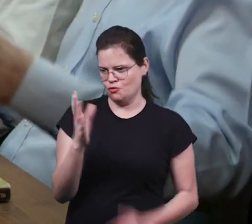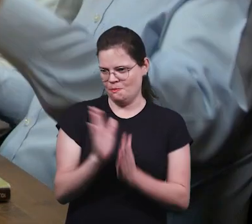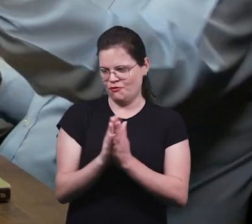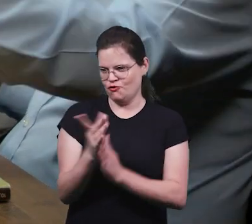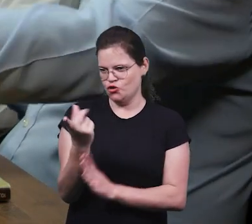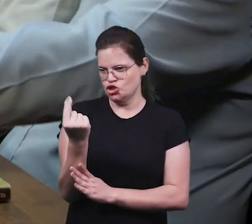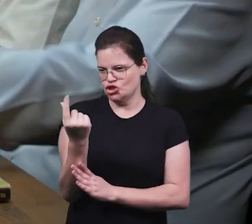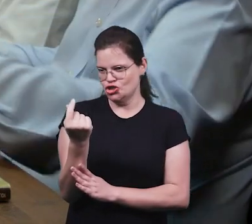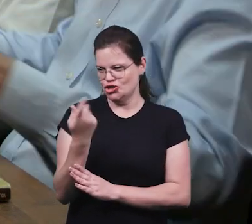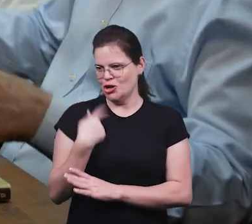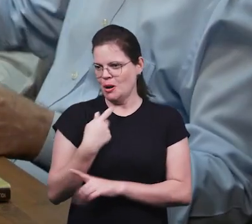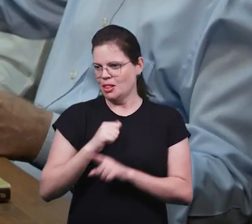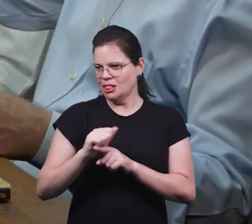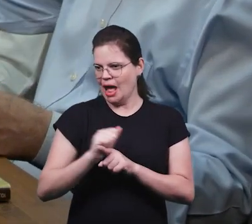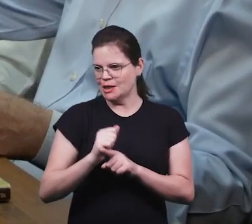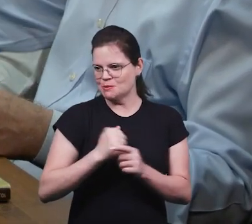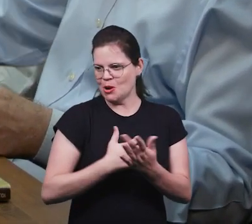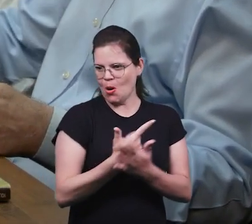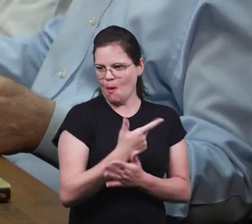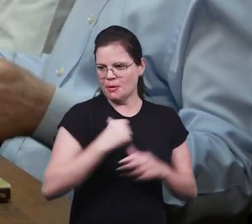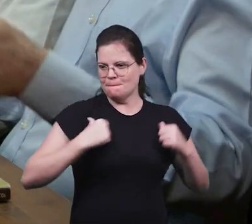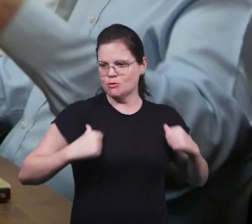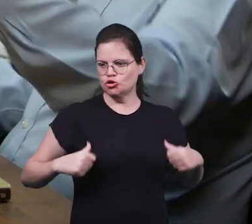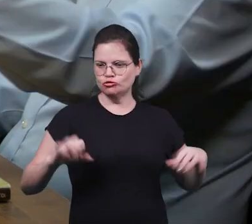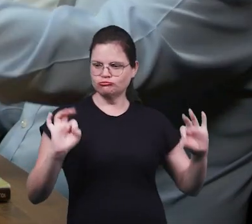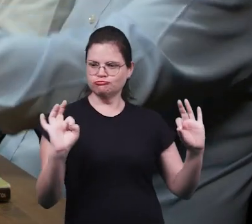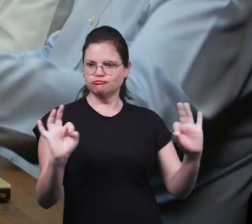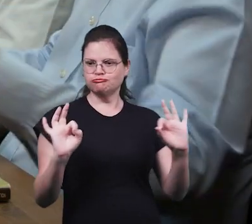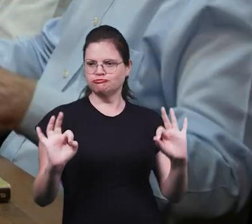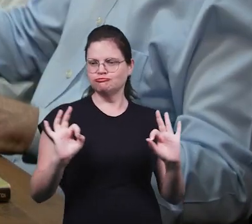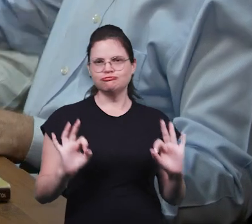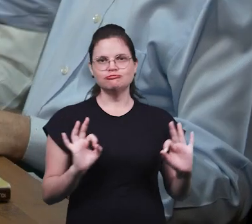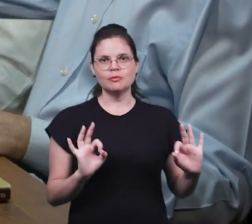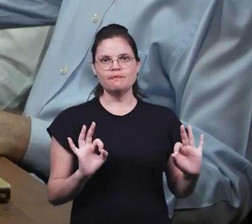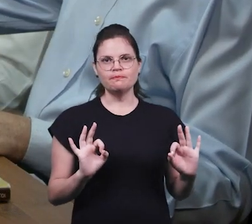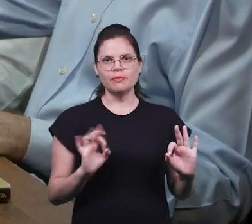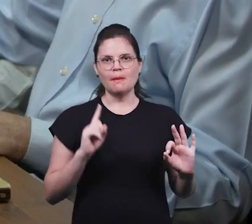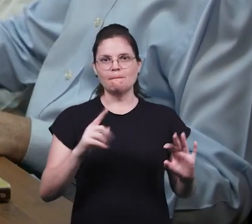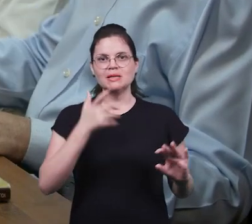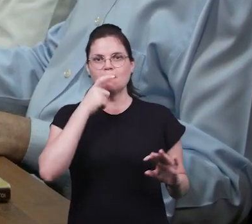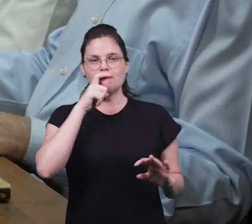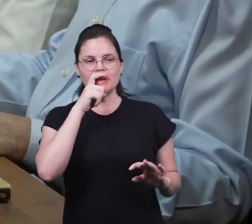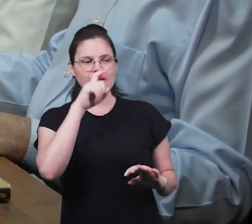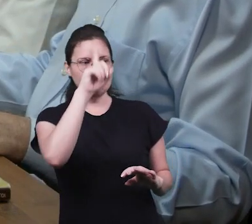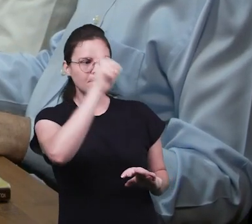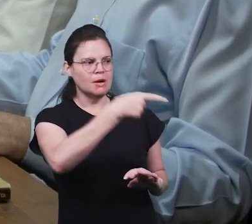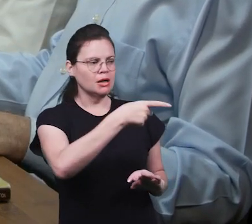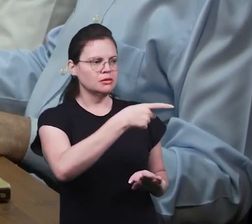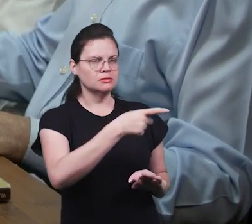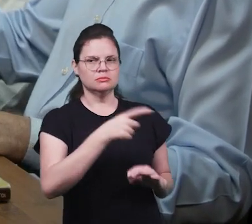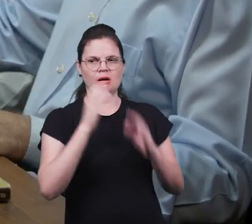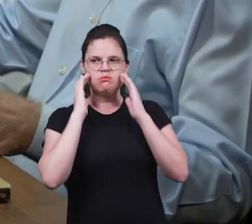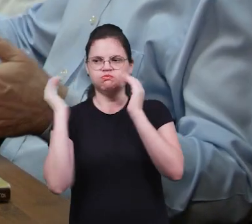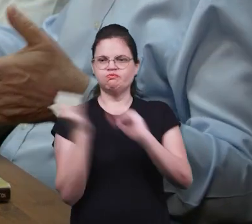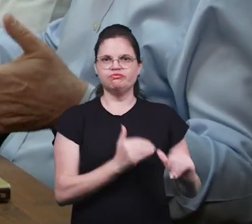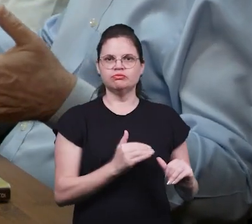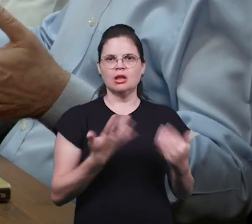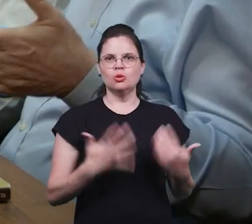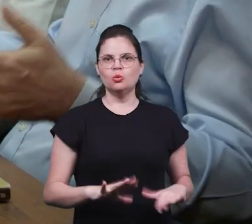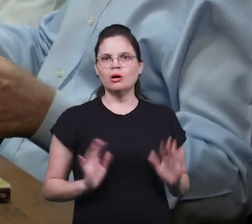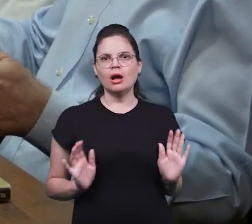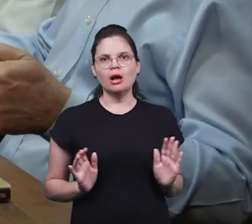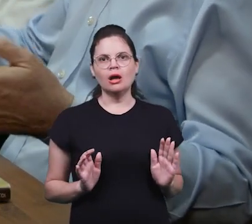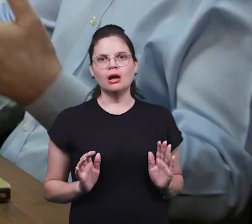o tênis de marca, a mochila, o celular e tal, mas ele não quer obedecer. Muito bom. Na hora de